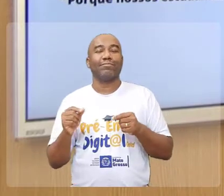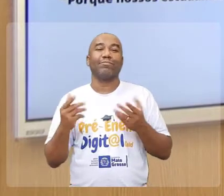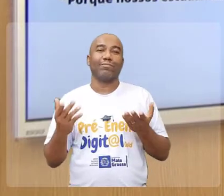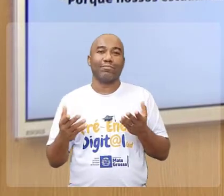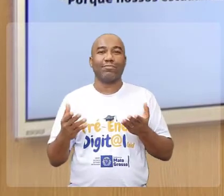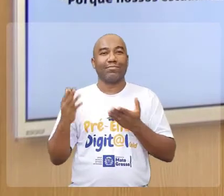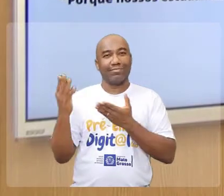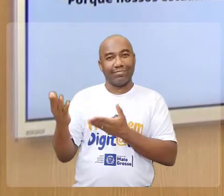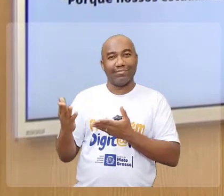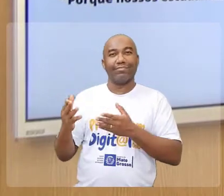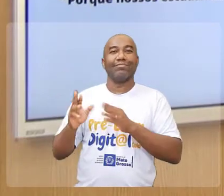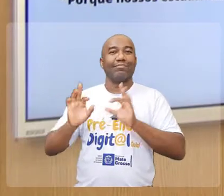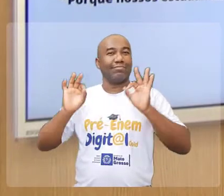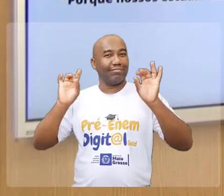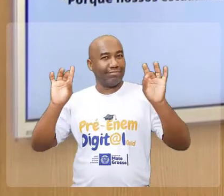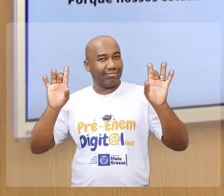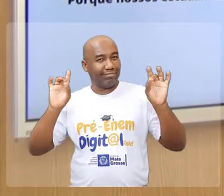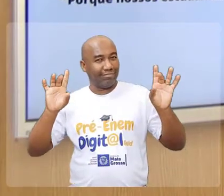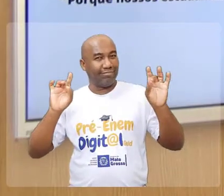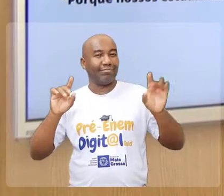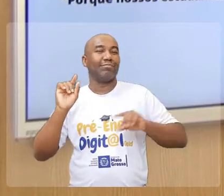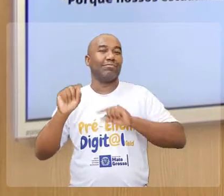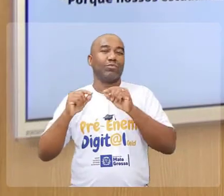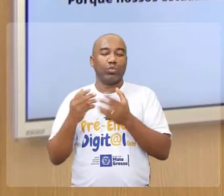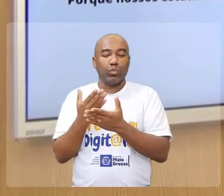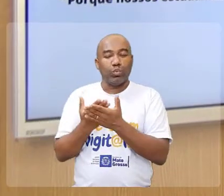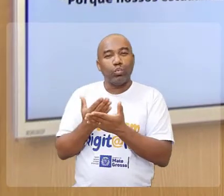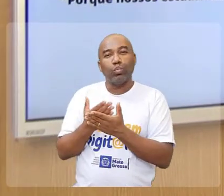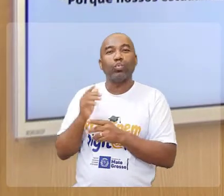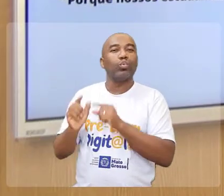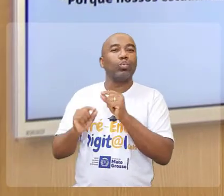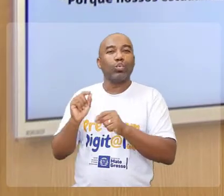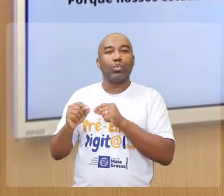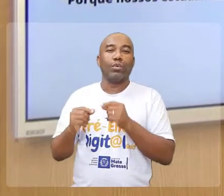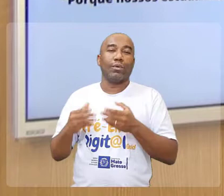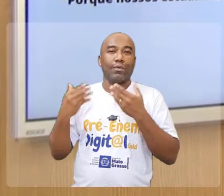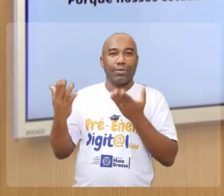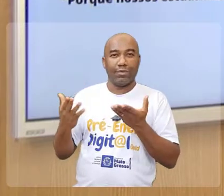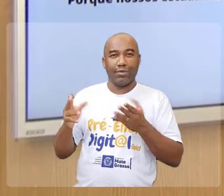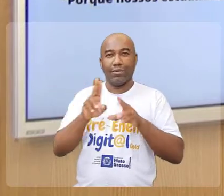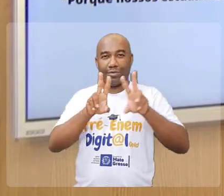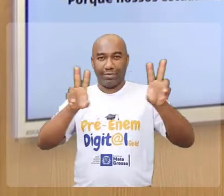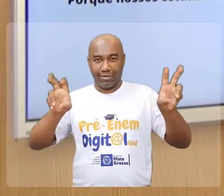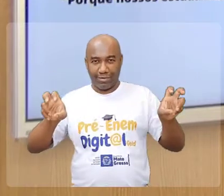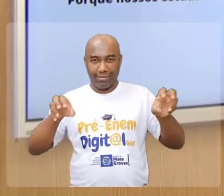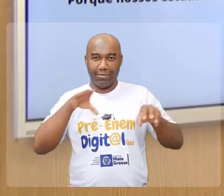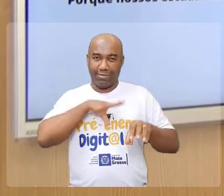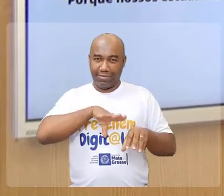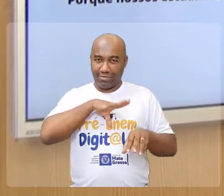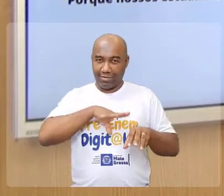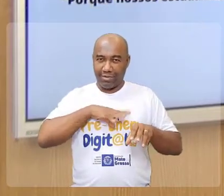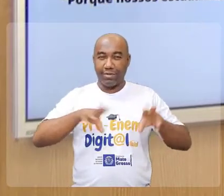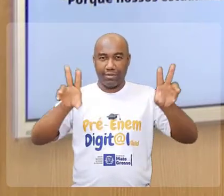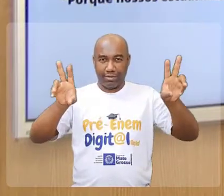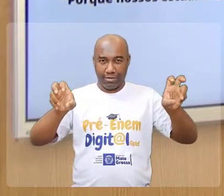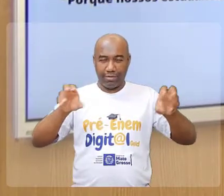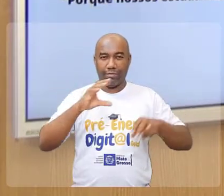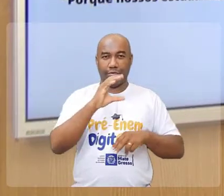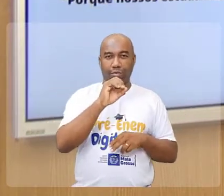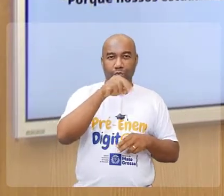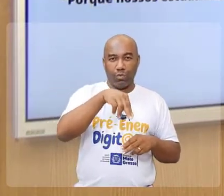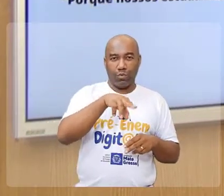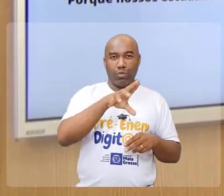o nosso objeto especial, objeto de estudo, concordância nominal. Sou